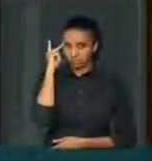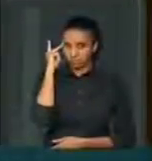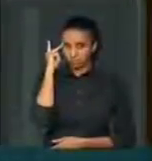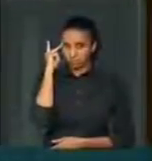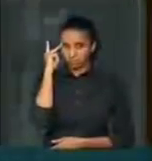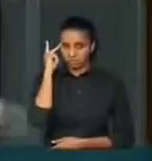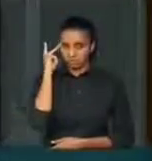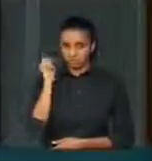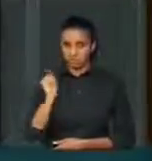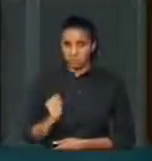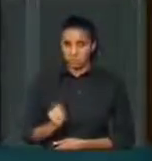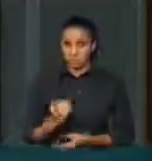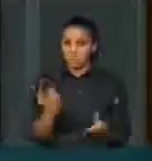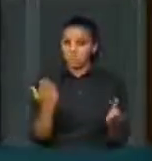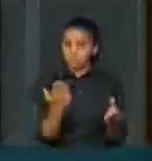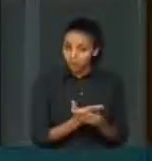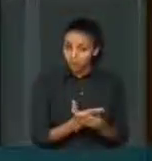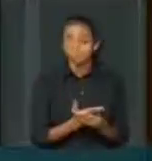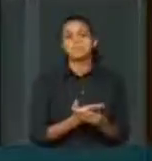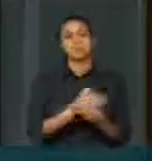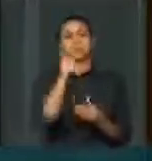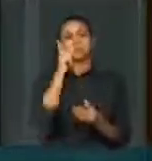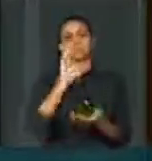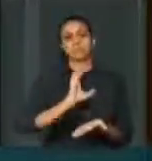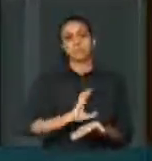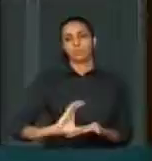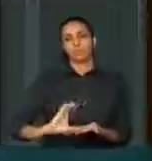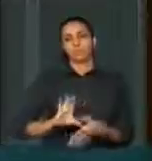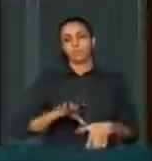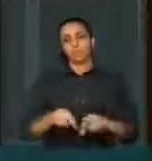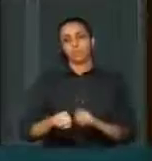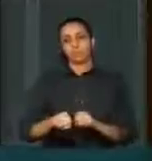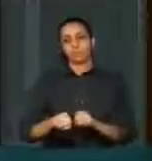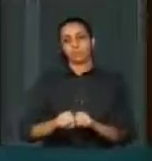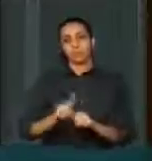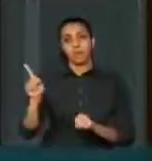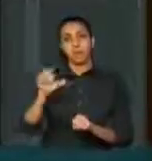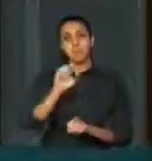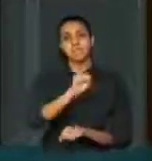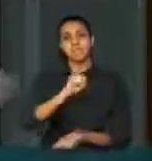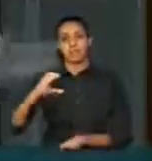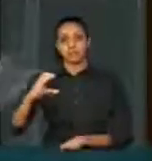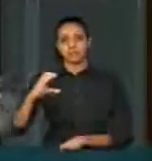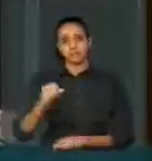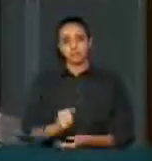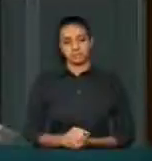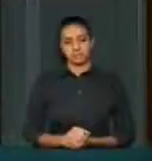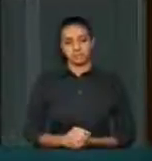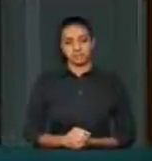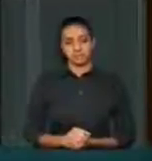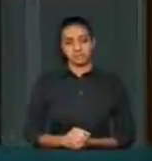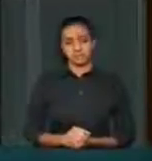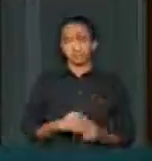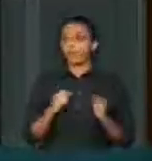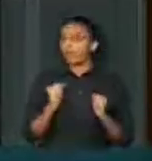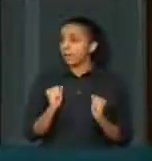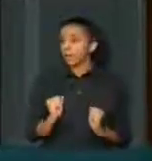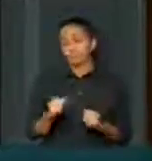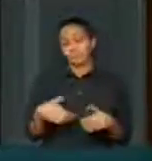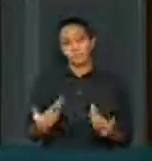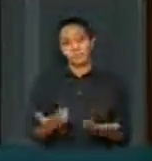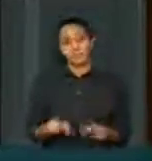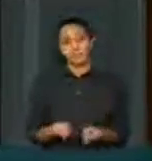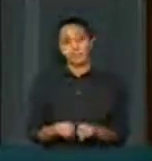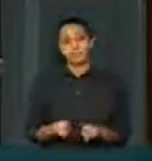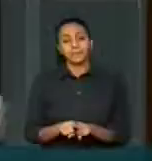estão fazendo curso de formação lá na academia que se localiza em Santa Catarina. Poderiam também estar ocupando esse